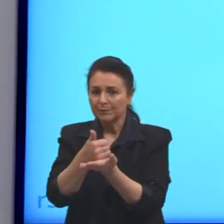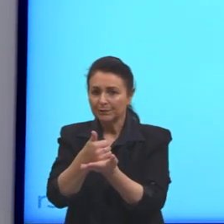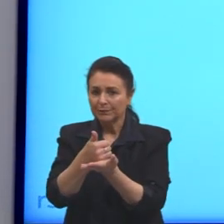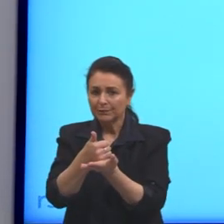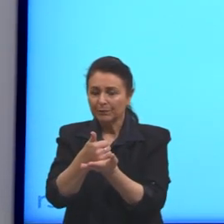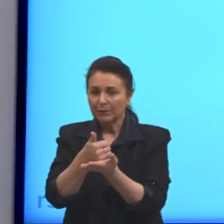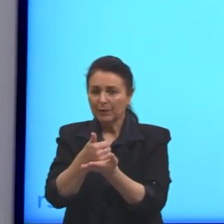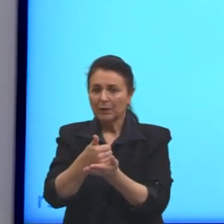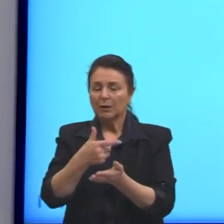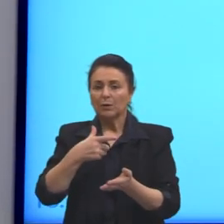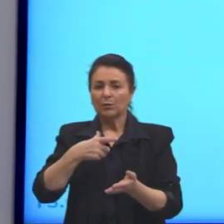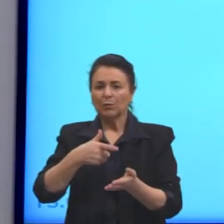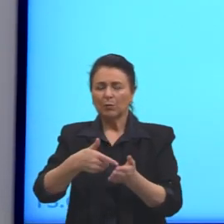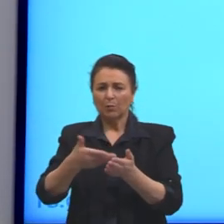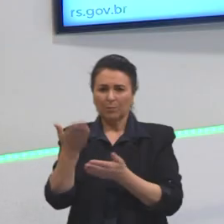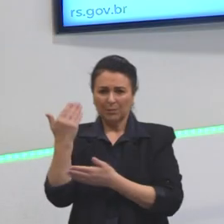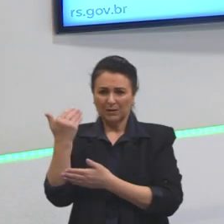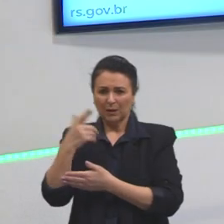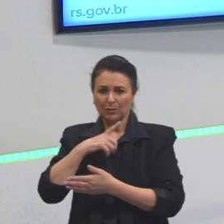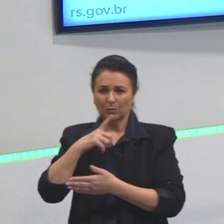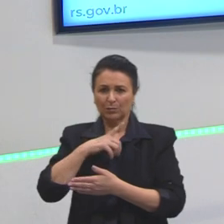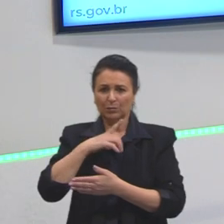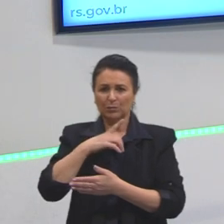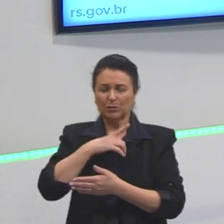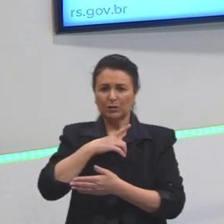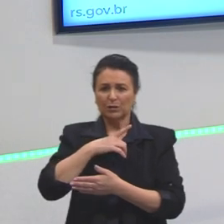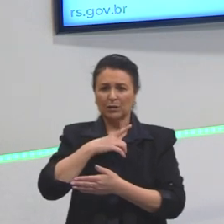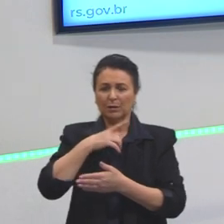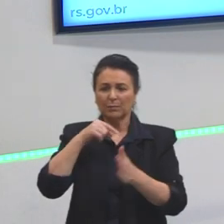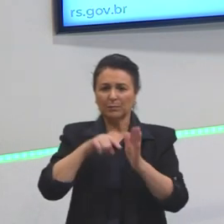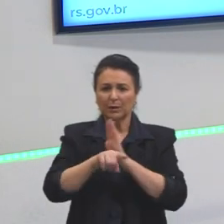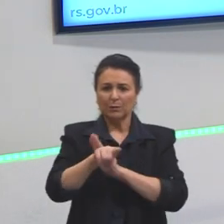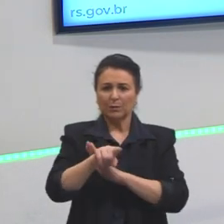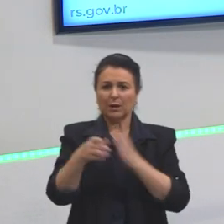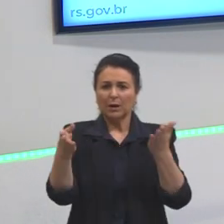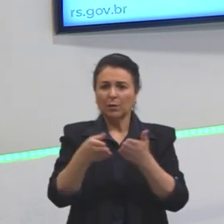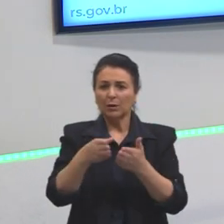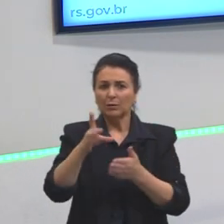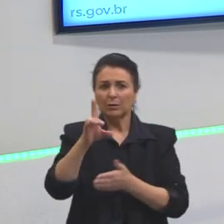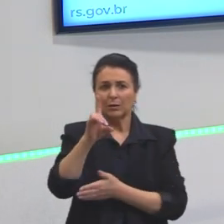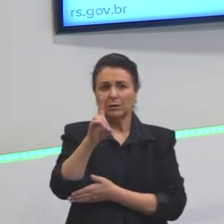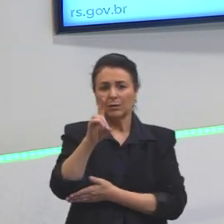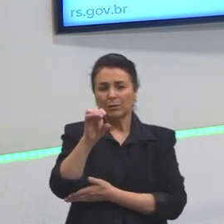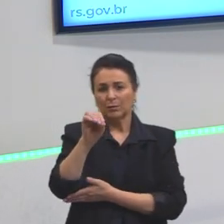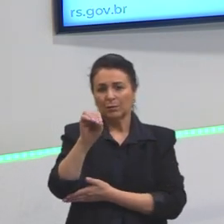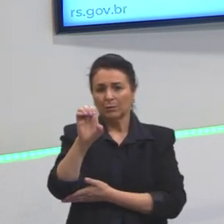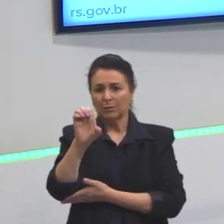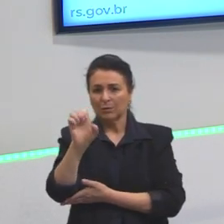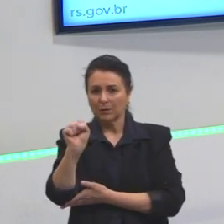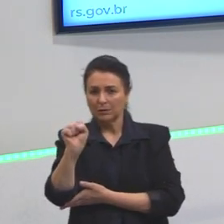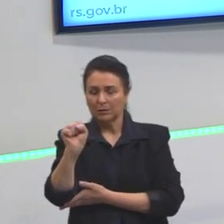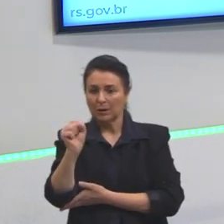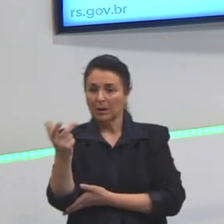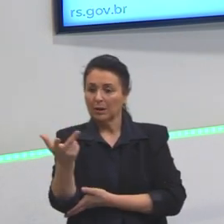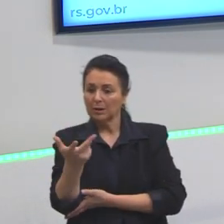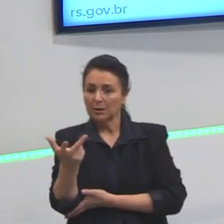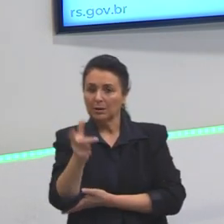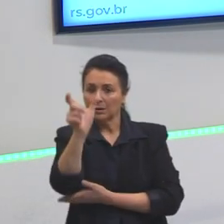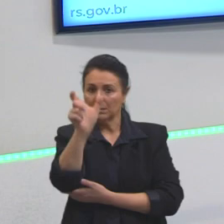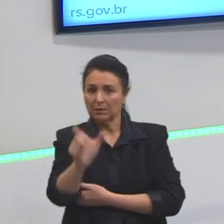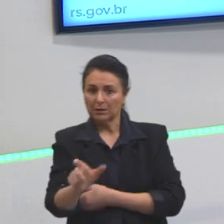lá no passado eu tinha dedo para uma pergunta aqui no presente eu tenho dos em relação a terceira pessoa